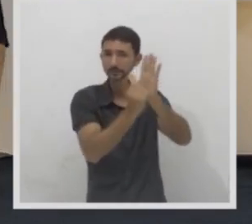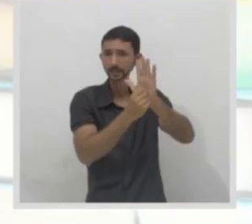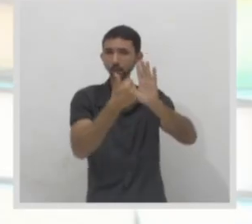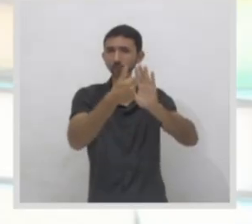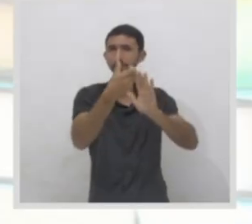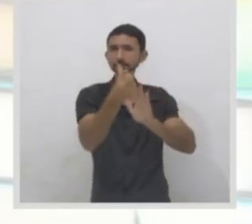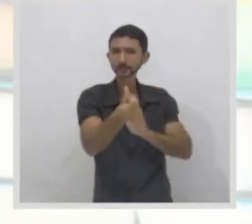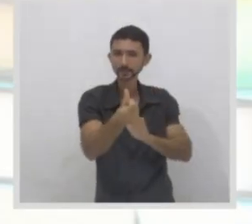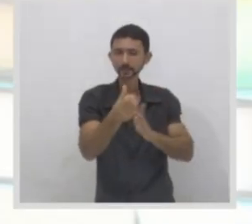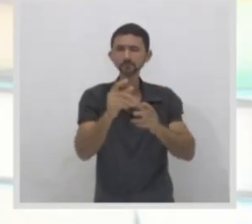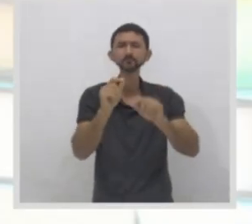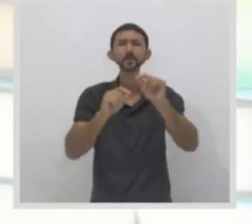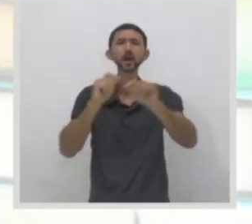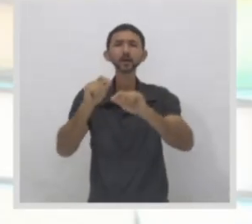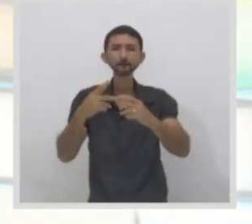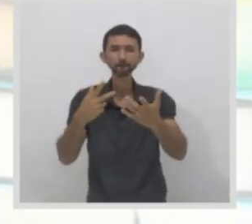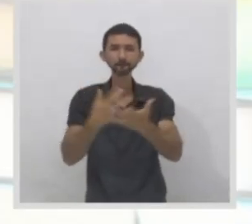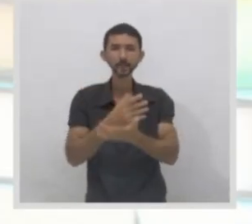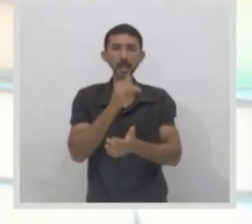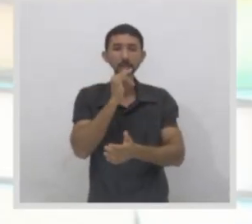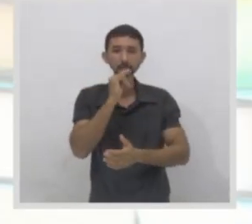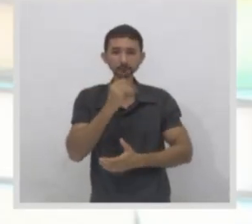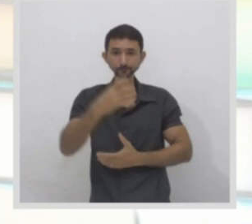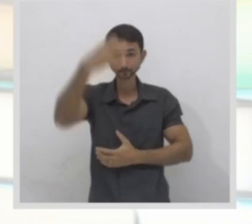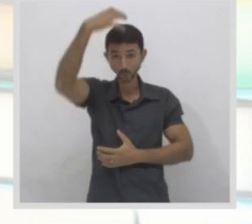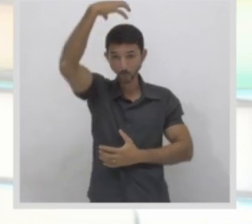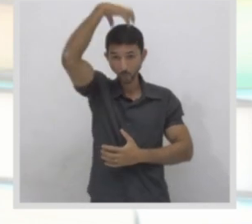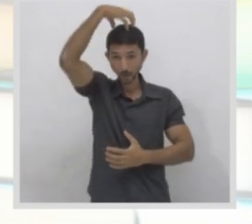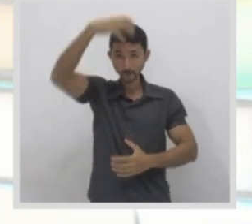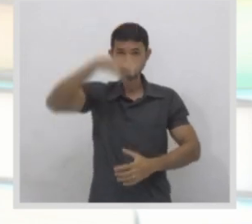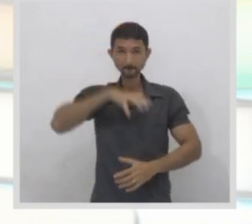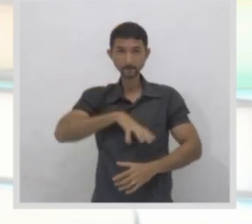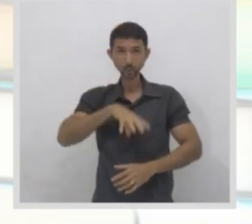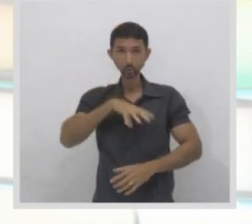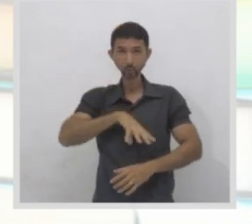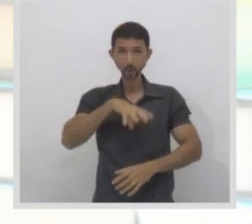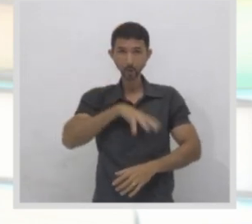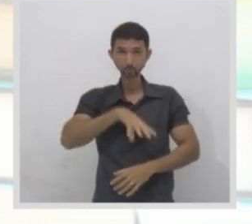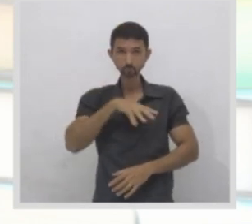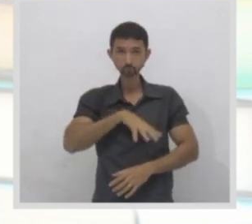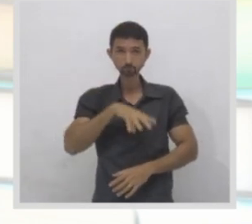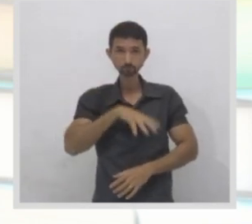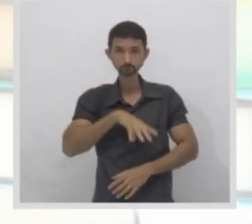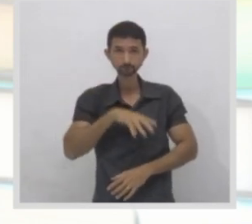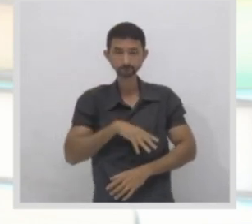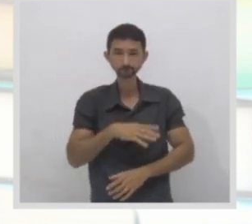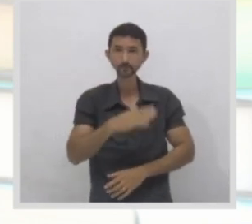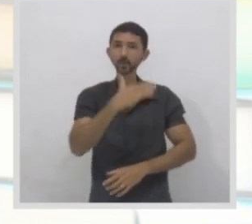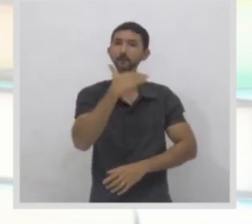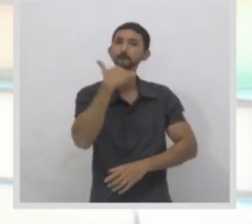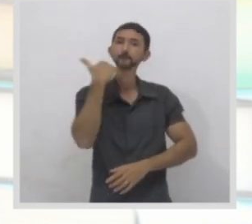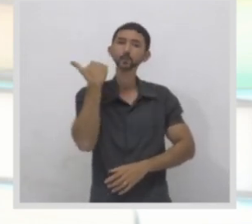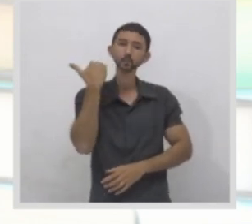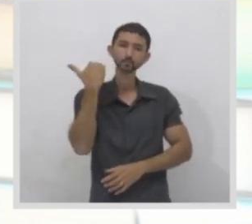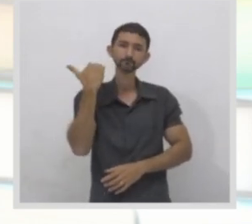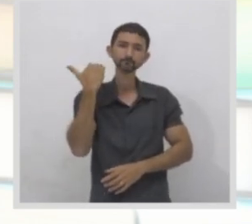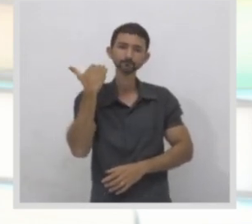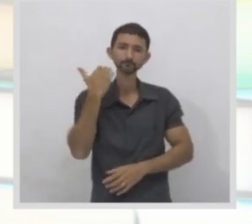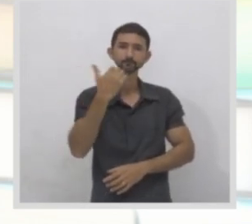O rei de Portugal, Dom Sebastião, né, e faleceu